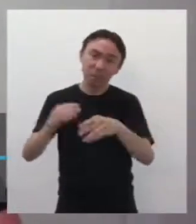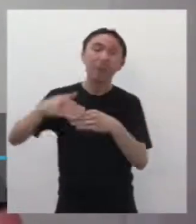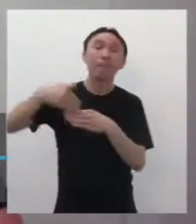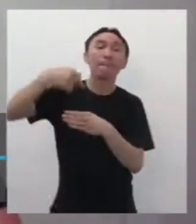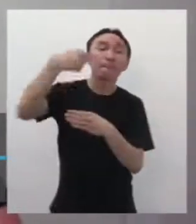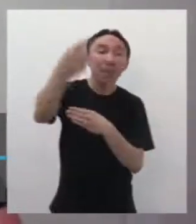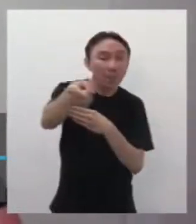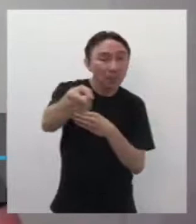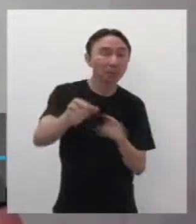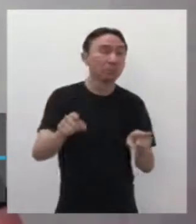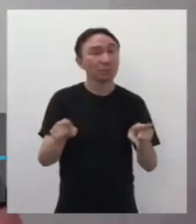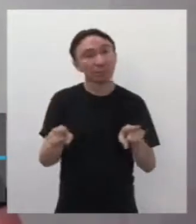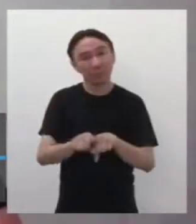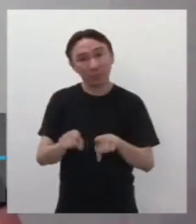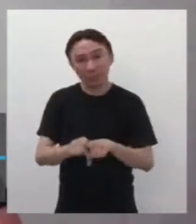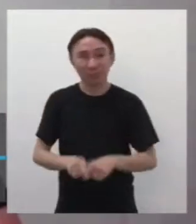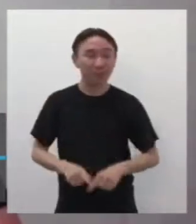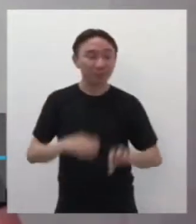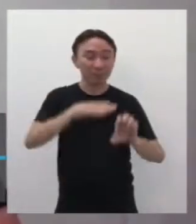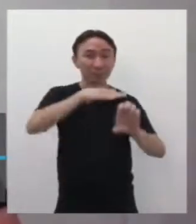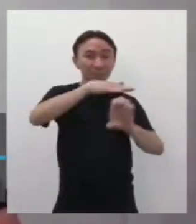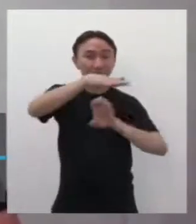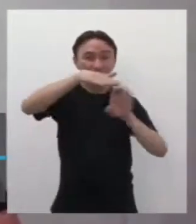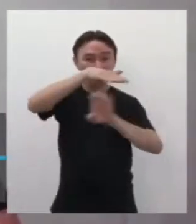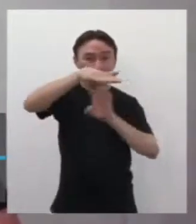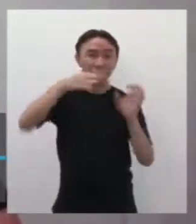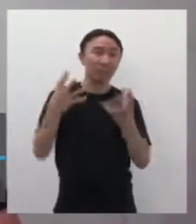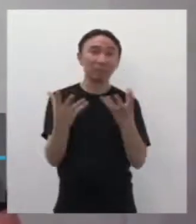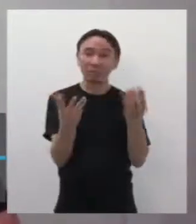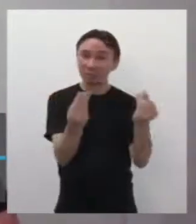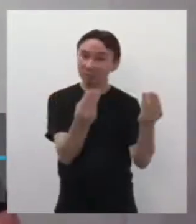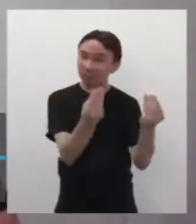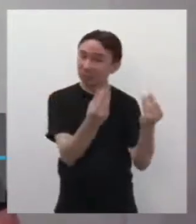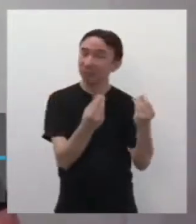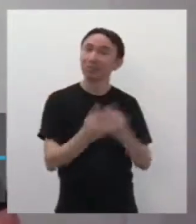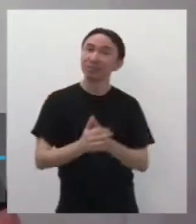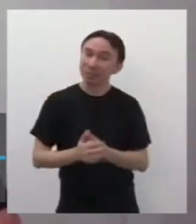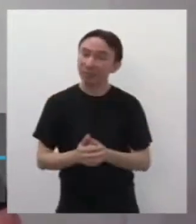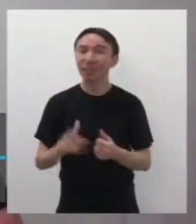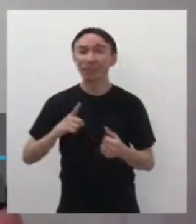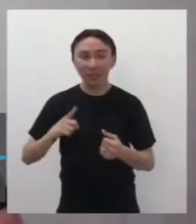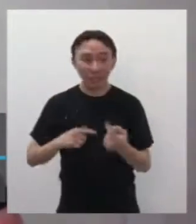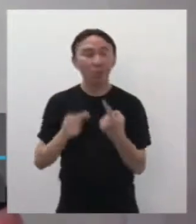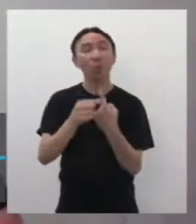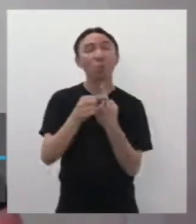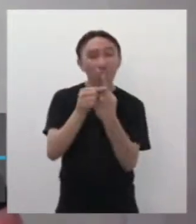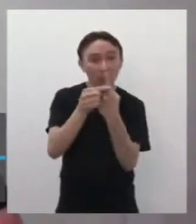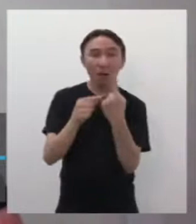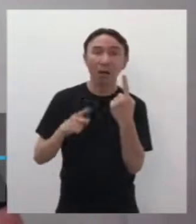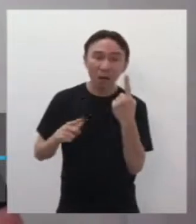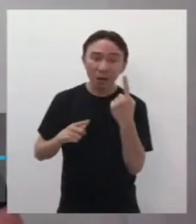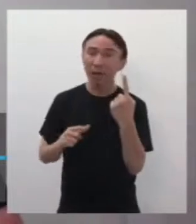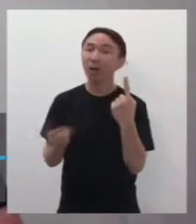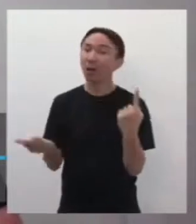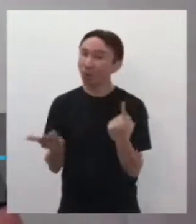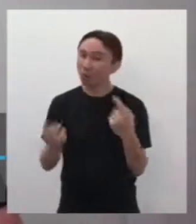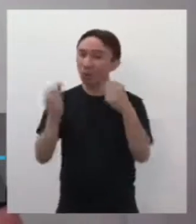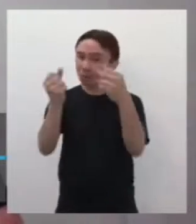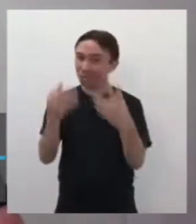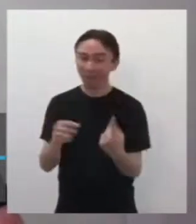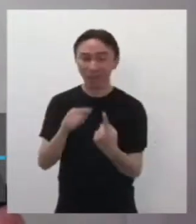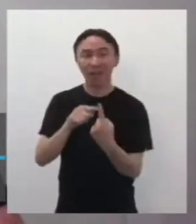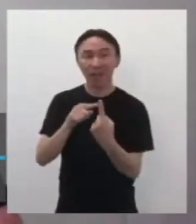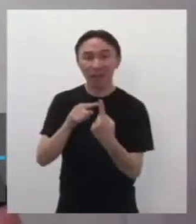Várias empresas atenderam a esse chamamento e uma delas é a Descomplica, da qual a gente vai falar